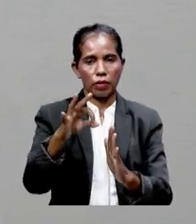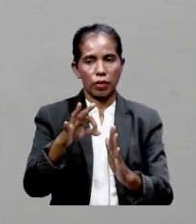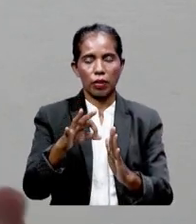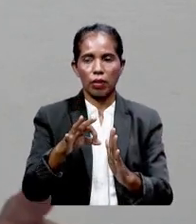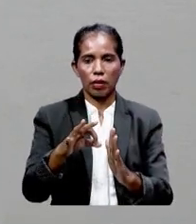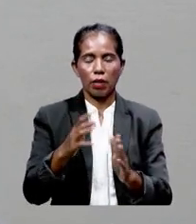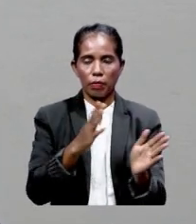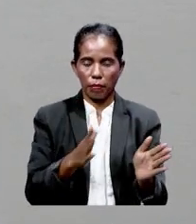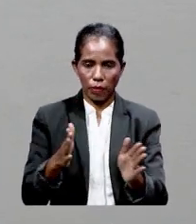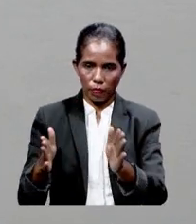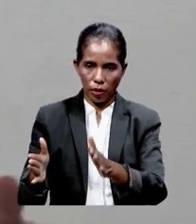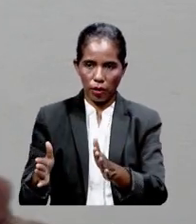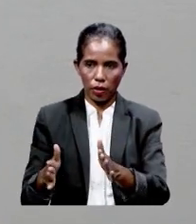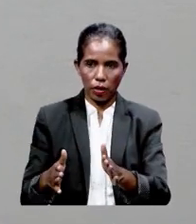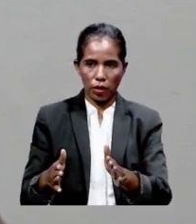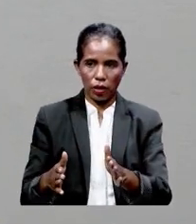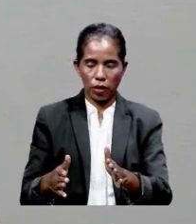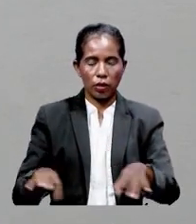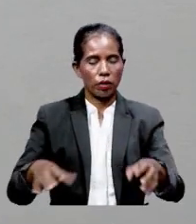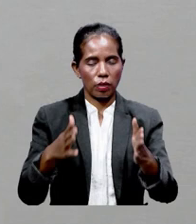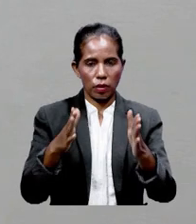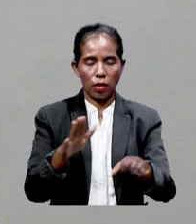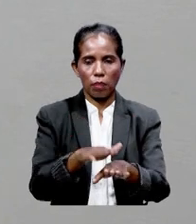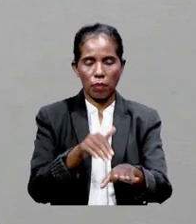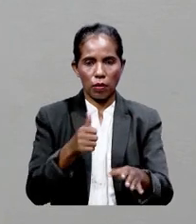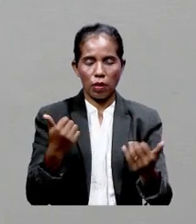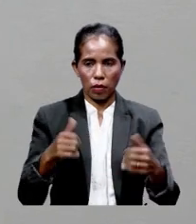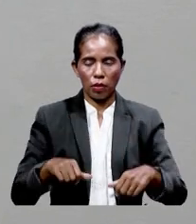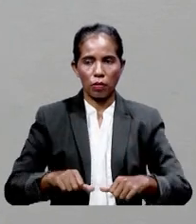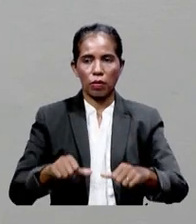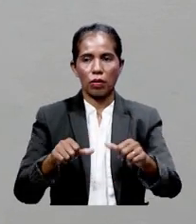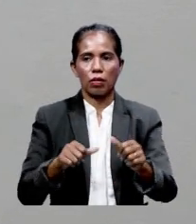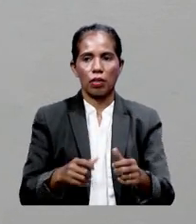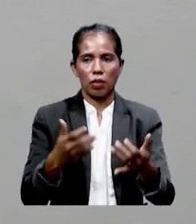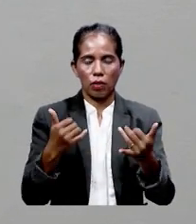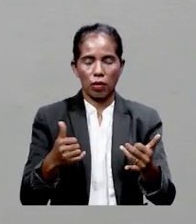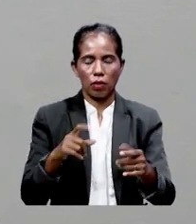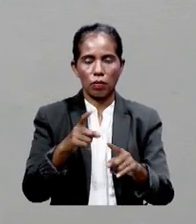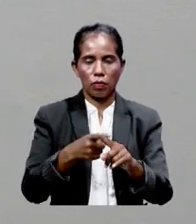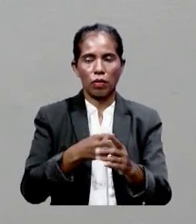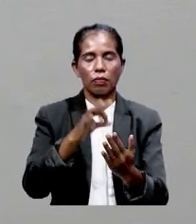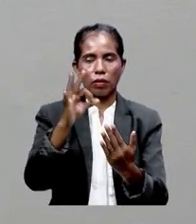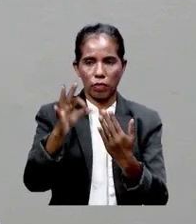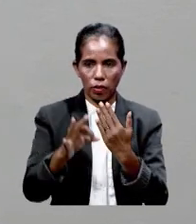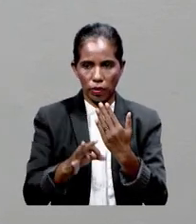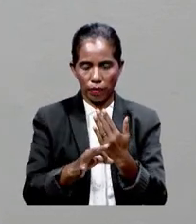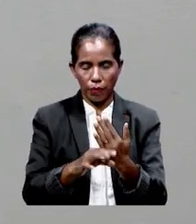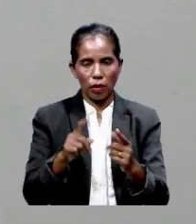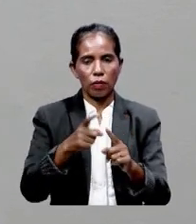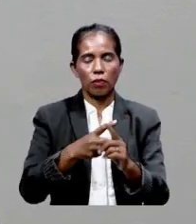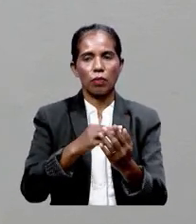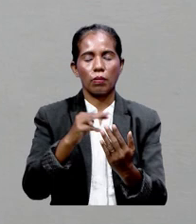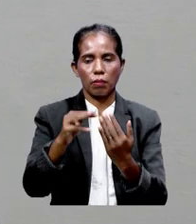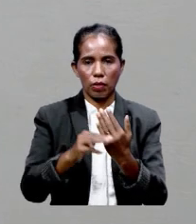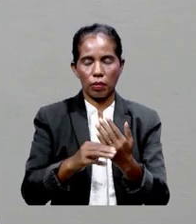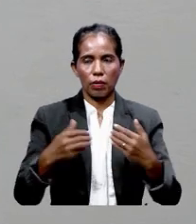fase de preparação hori, em termos de recursos humanos, recrutamento agora lá, agora fim de fevereiro, início de março, bele